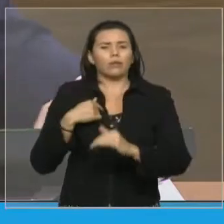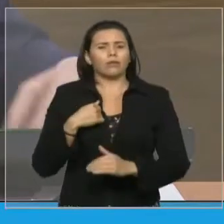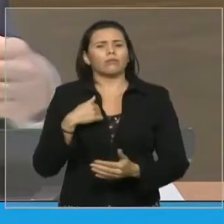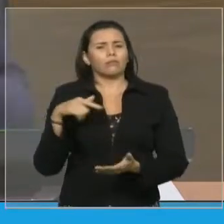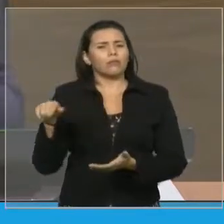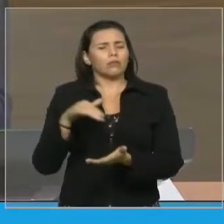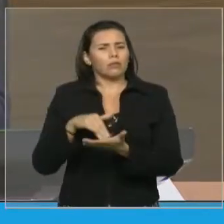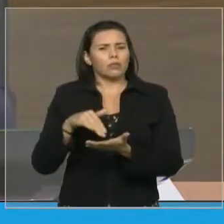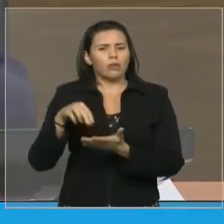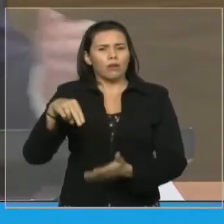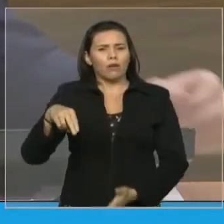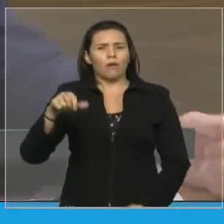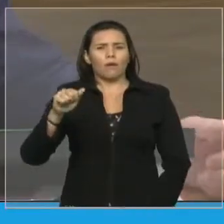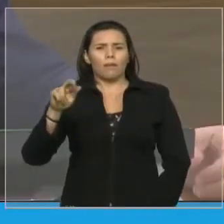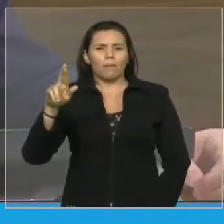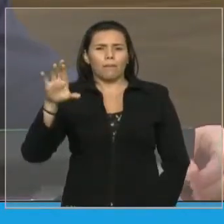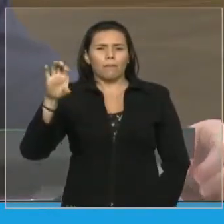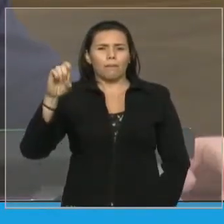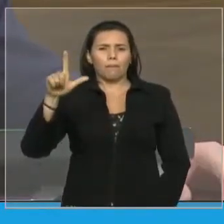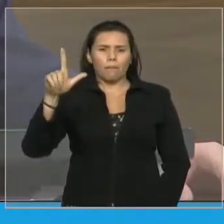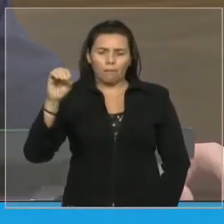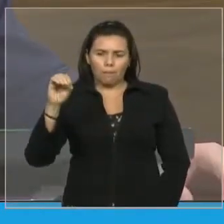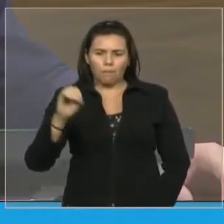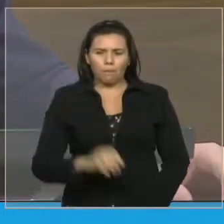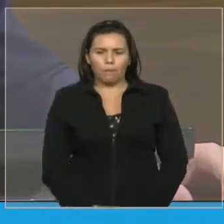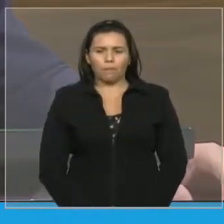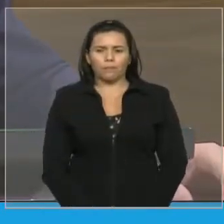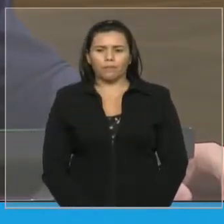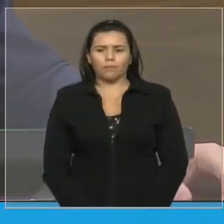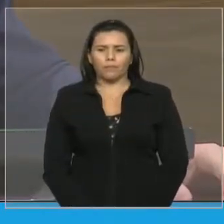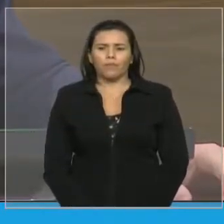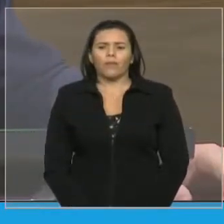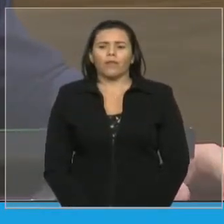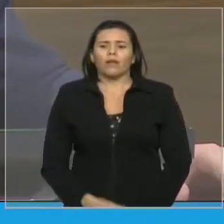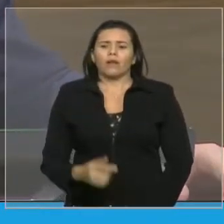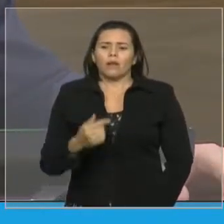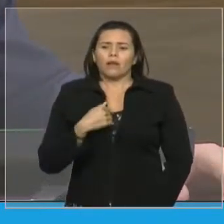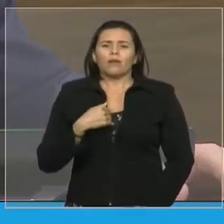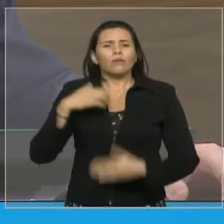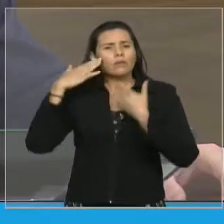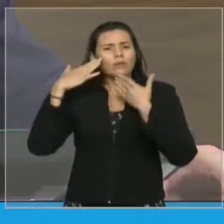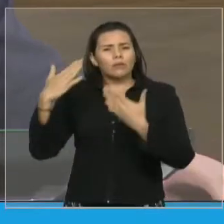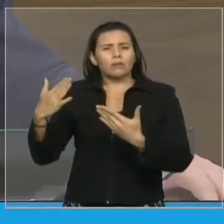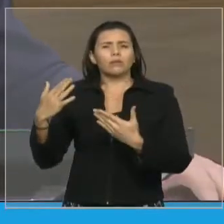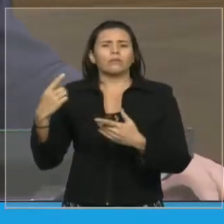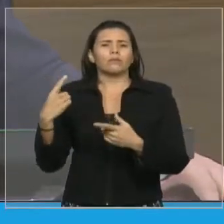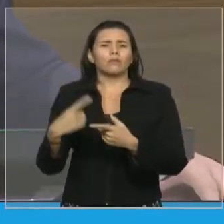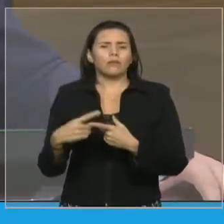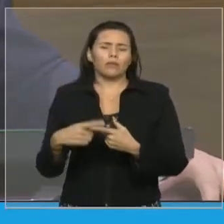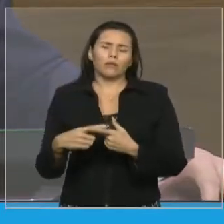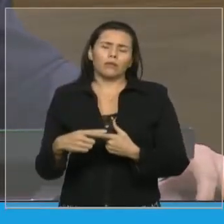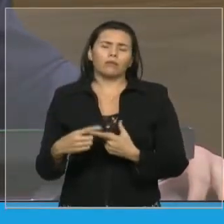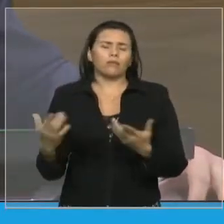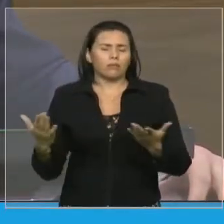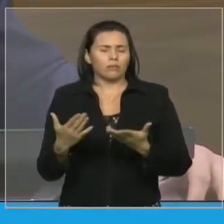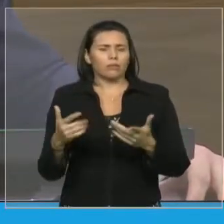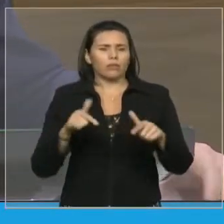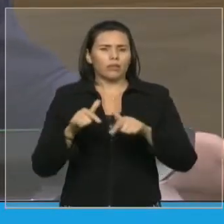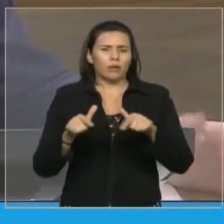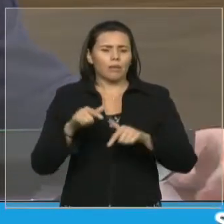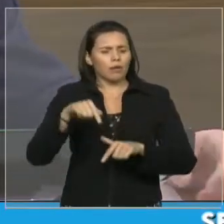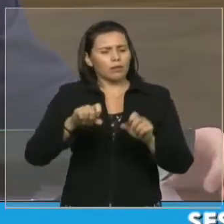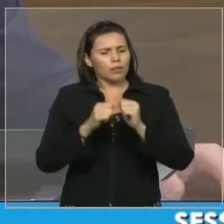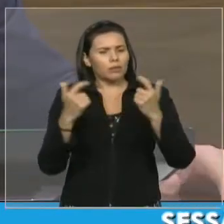Marcelo, que vocês emprestaram ao governo do Maranhão, e que eu tenho sido testemunha do esforço para a promoção